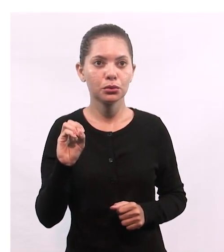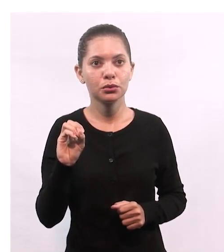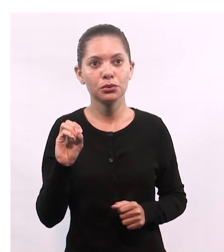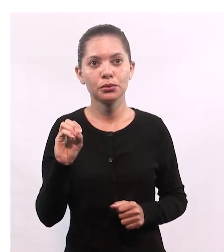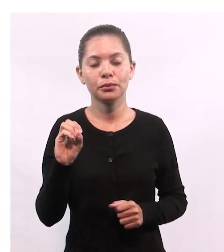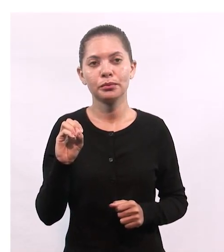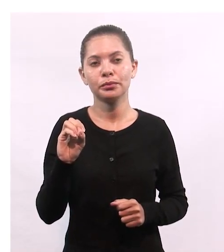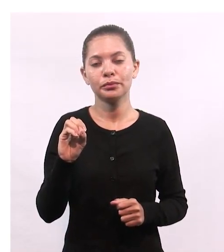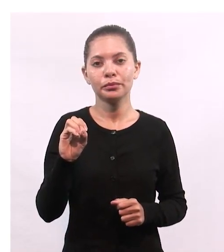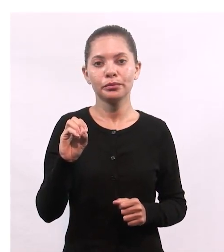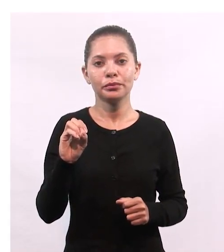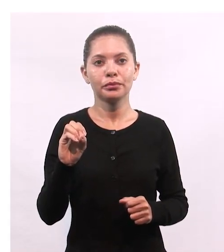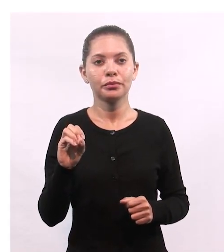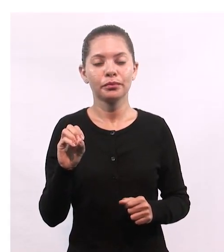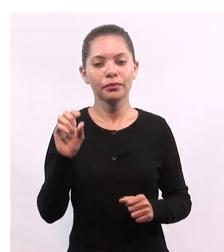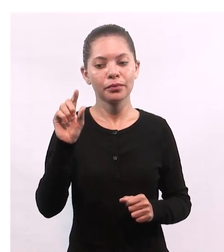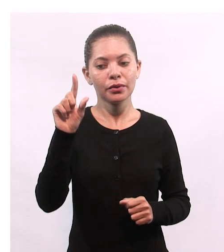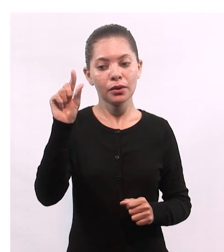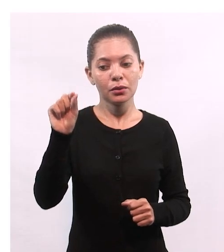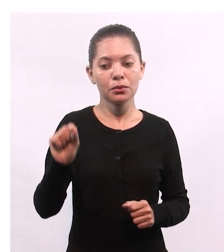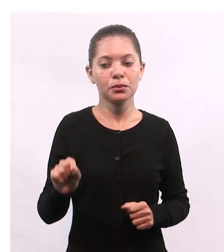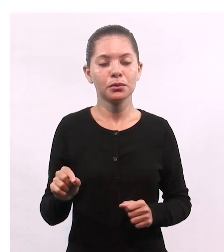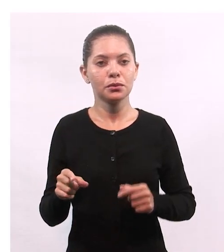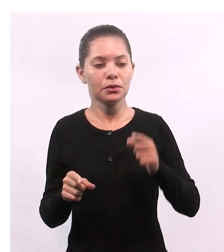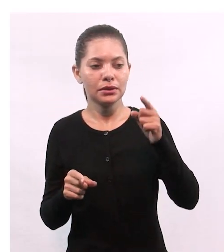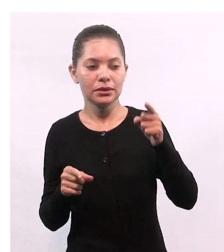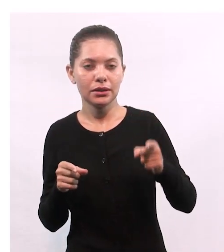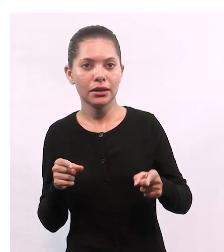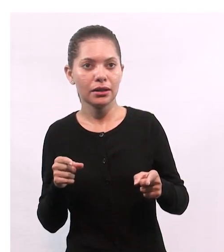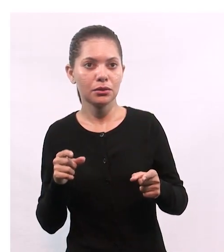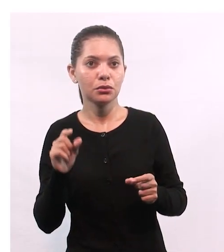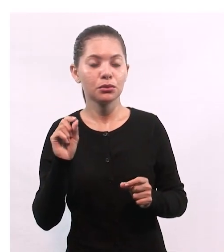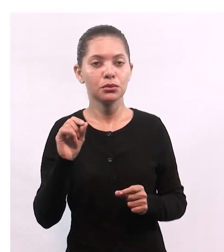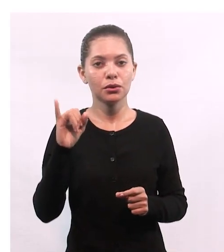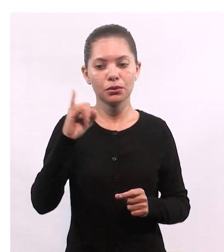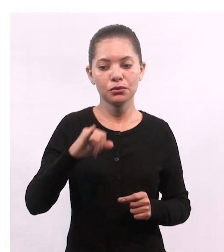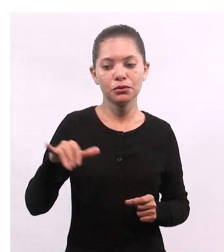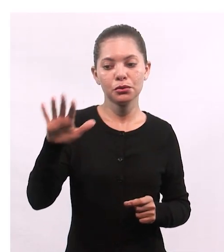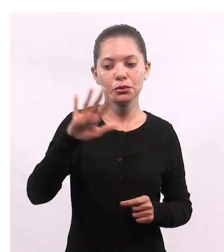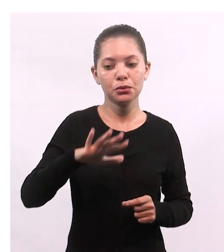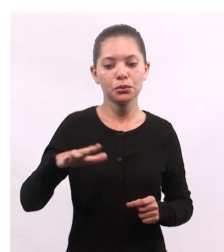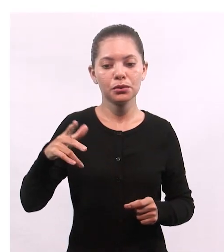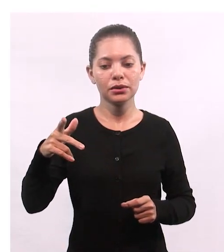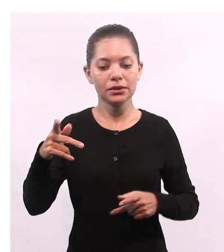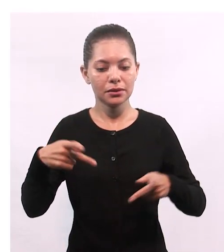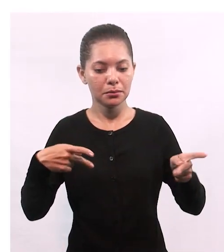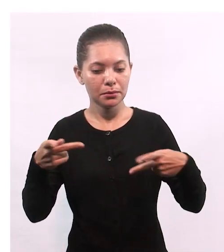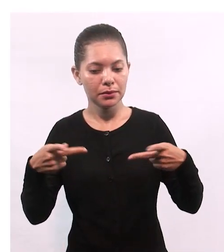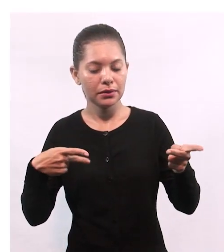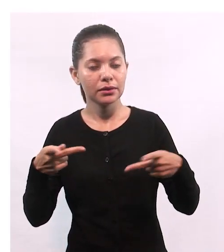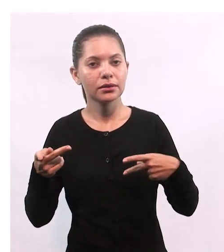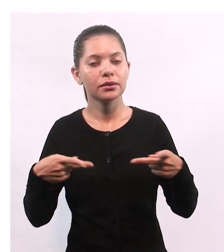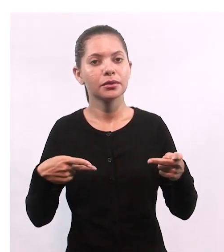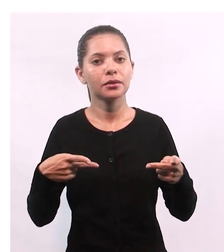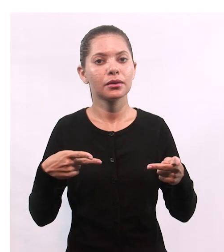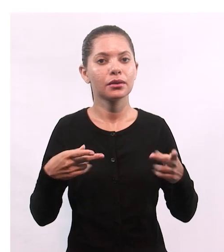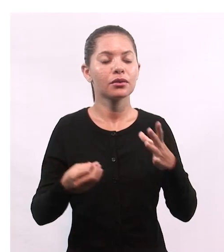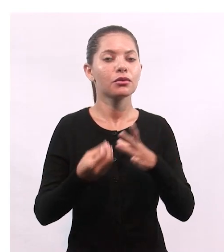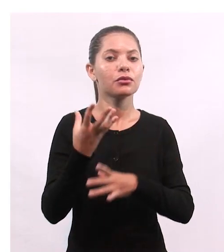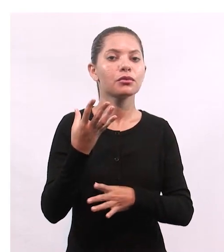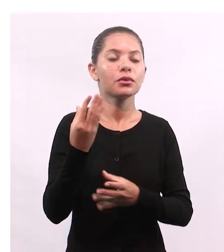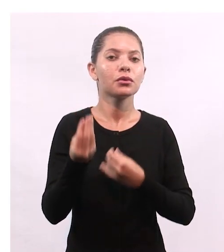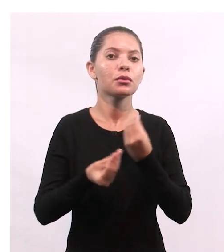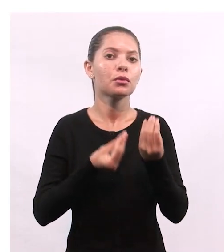gente chama de faces, são poligonais, ou seja, figuras planas, as